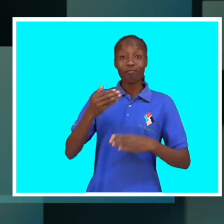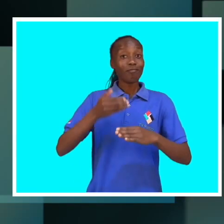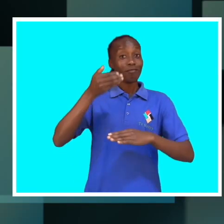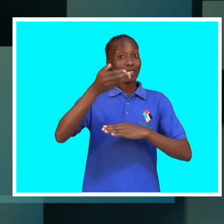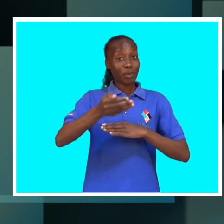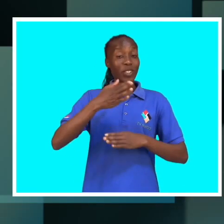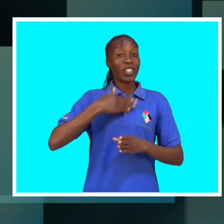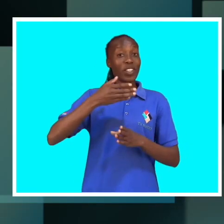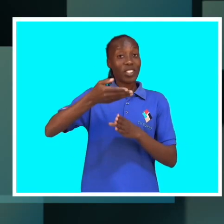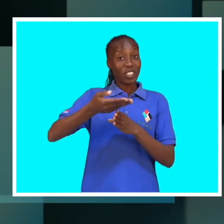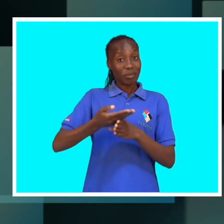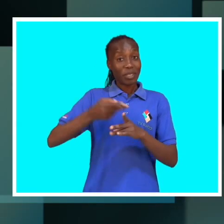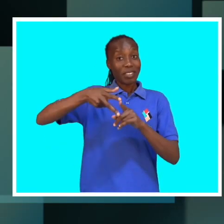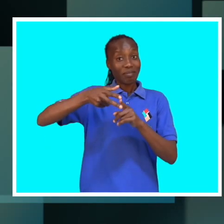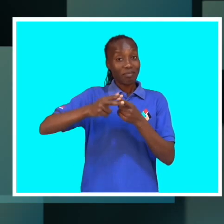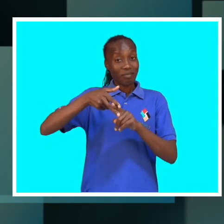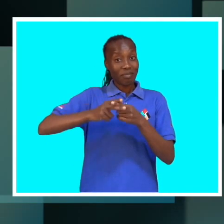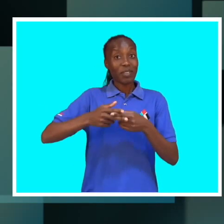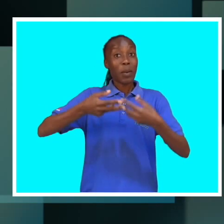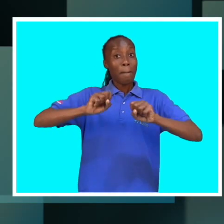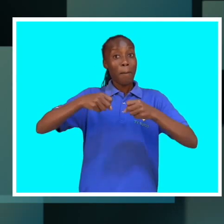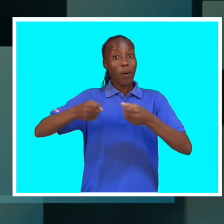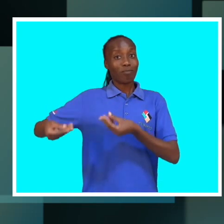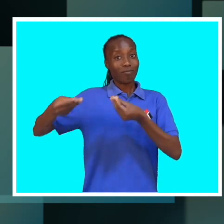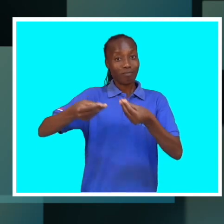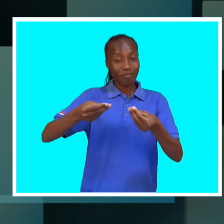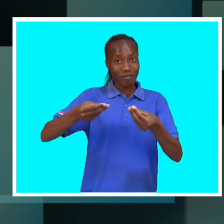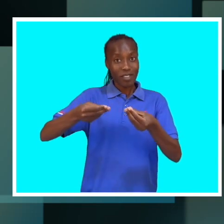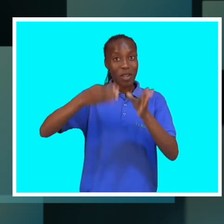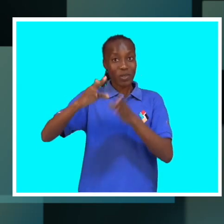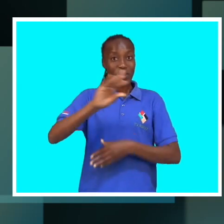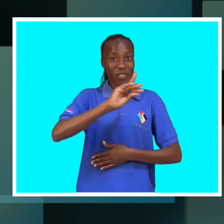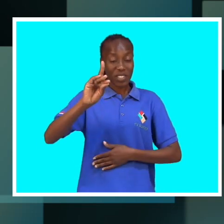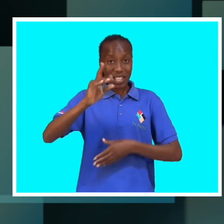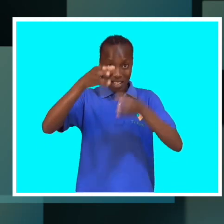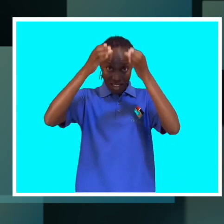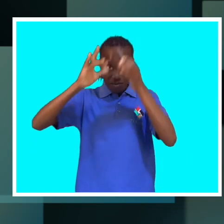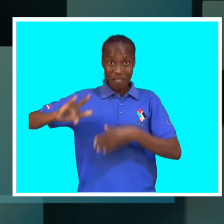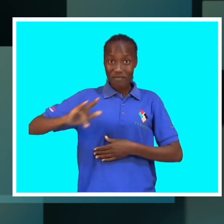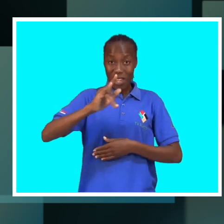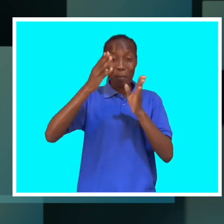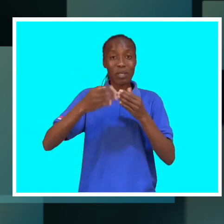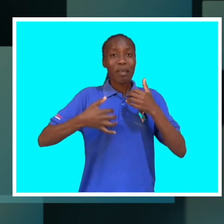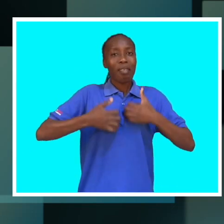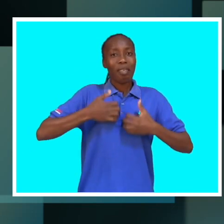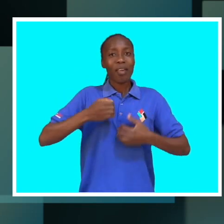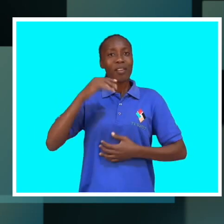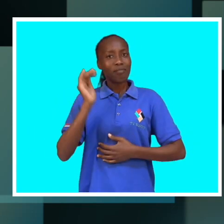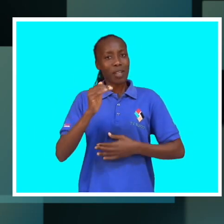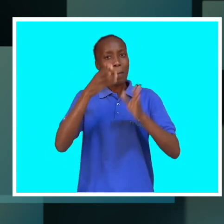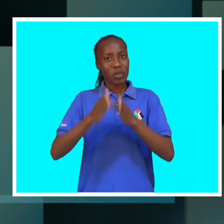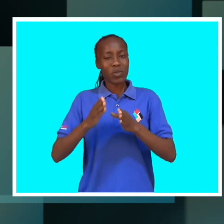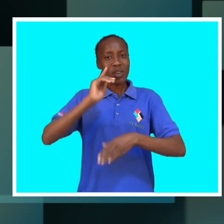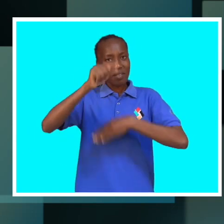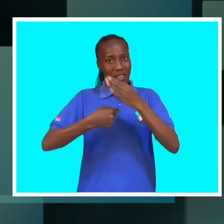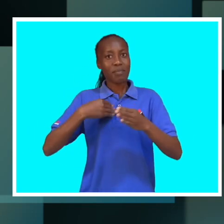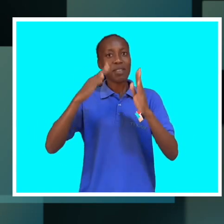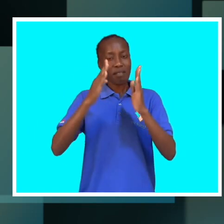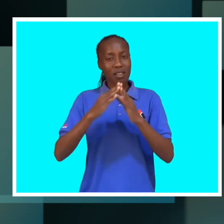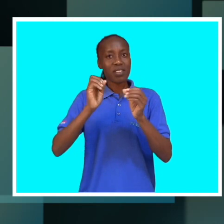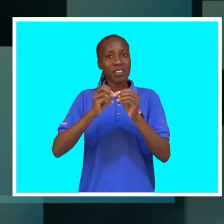depois eu fiz uma mota foi para Kiliman, então é deficiente. Chorou, chorou, chorou, chorou, para meu irmão, venha na minha